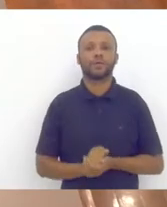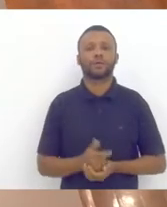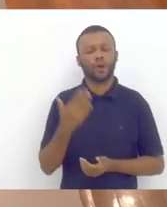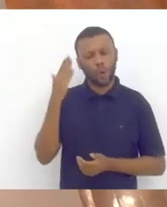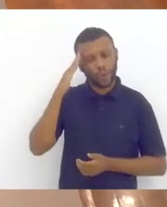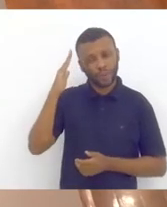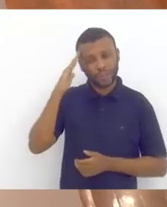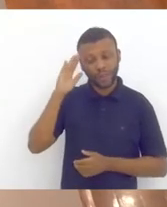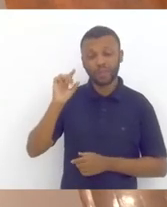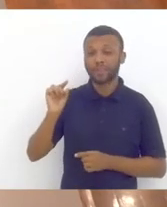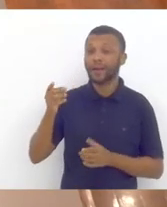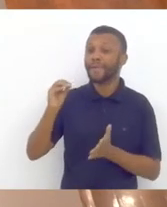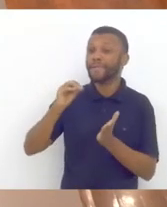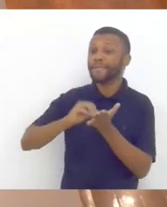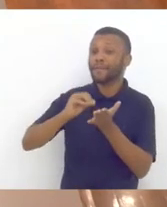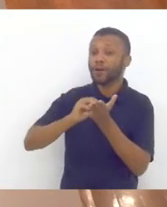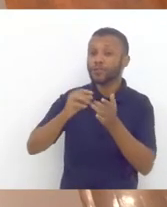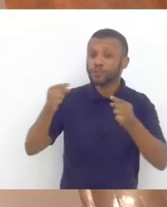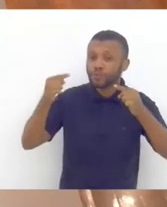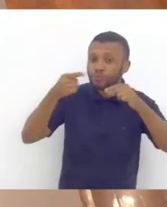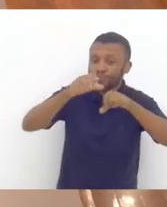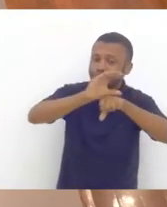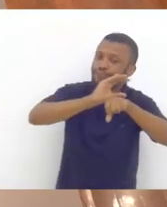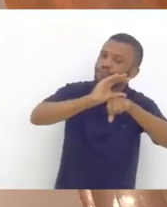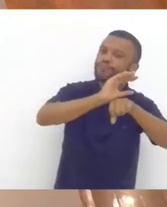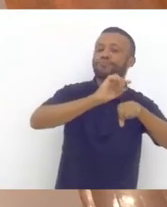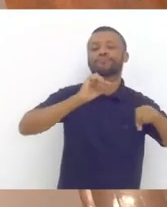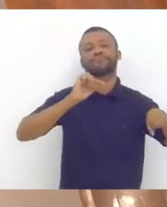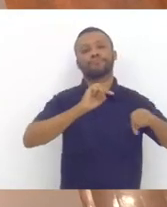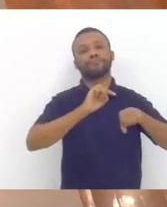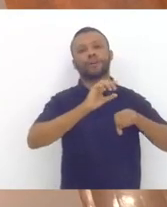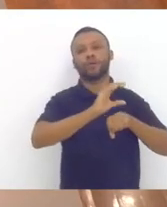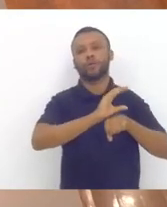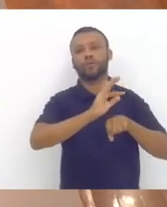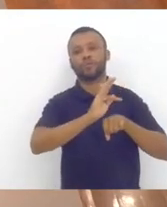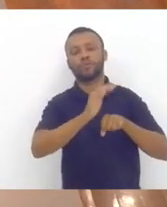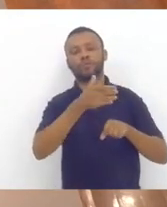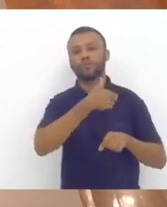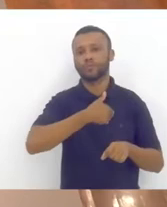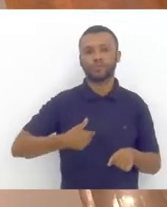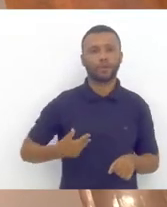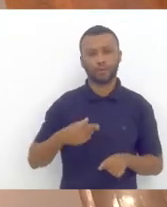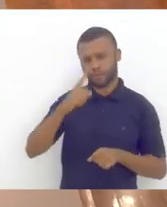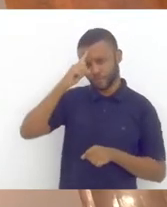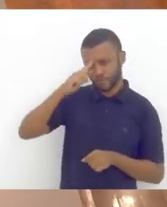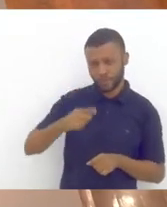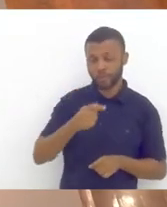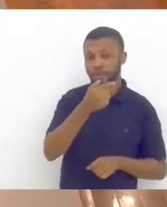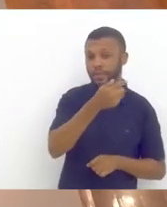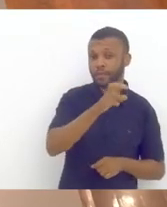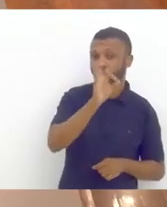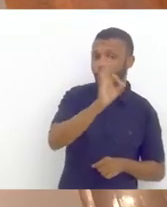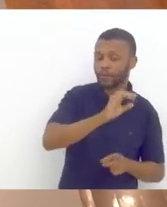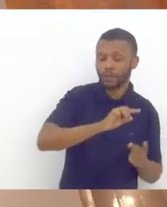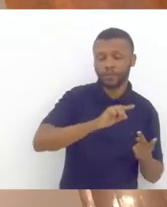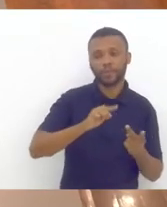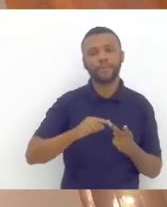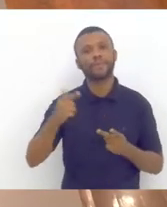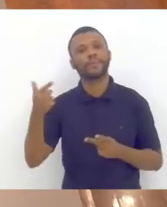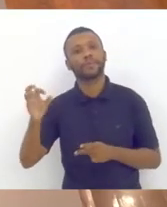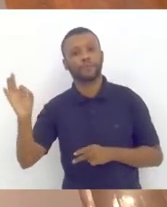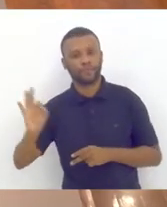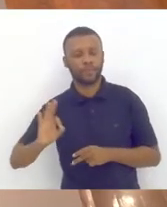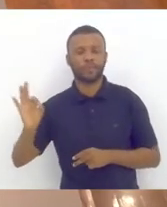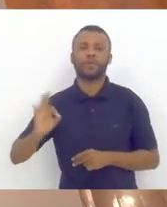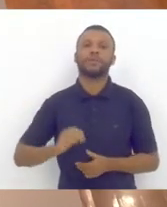da inconstitucionalidade, que a Constituição Estadual determina 75% e 25%, e